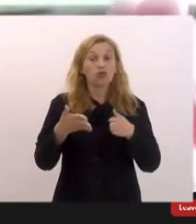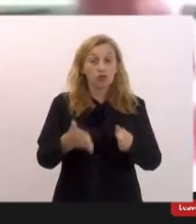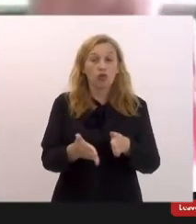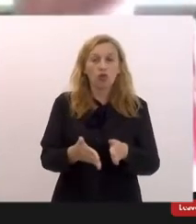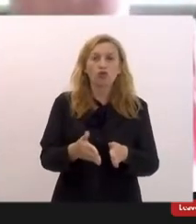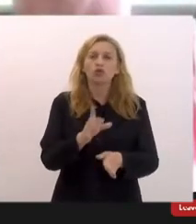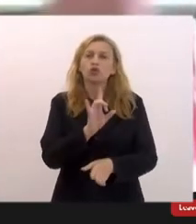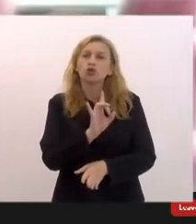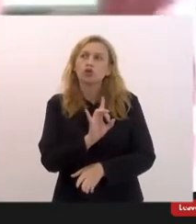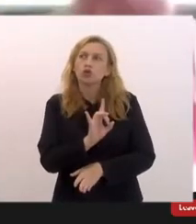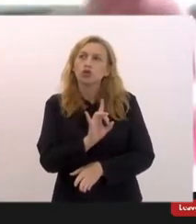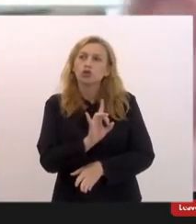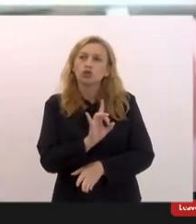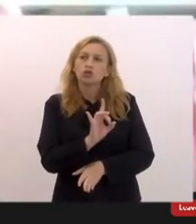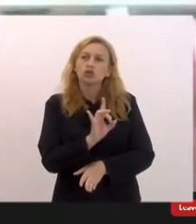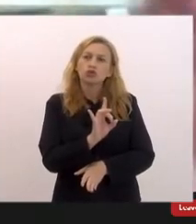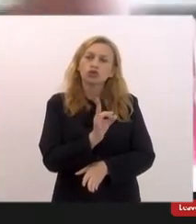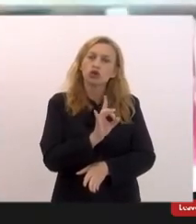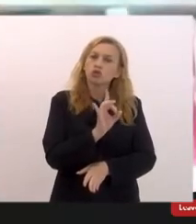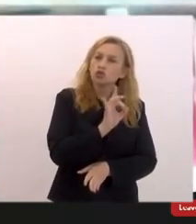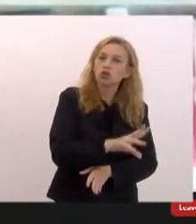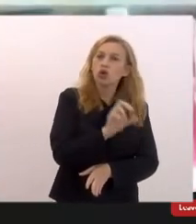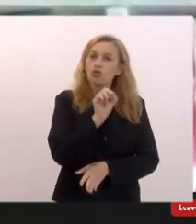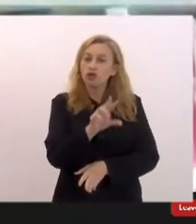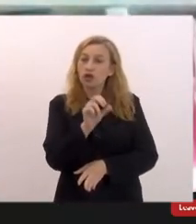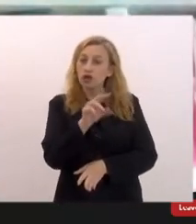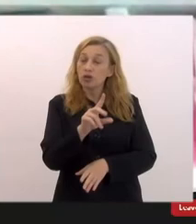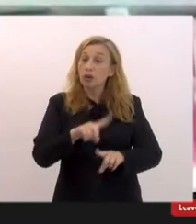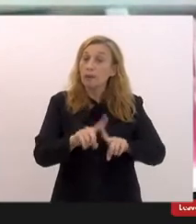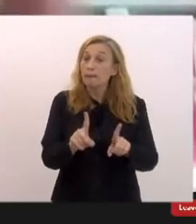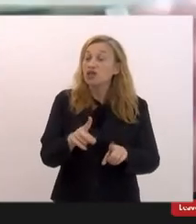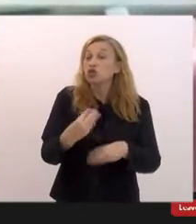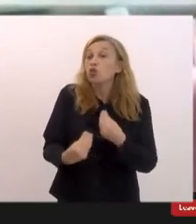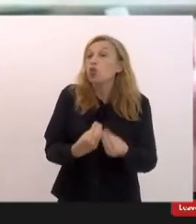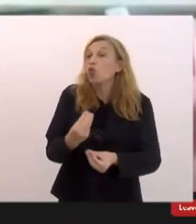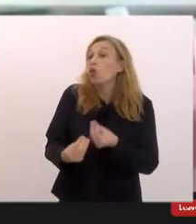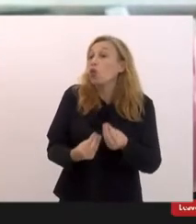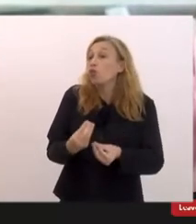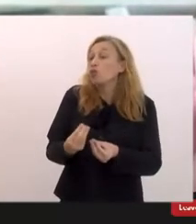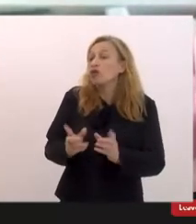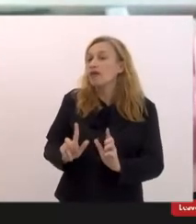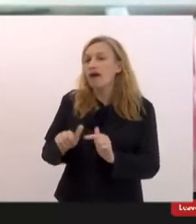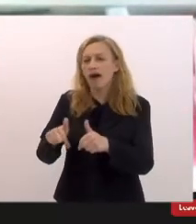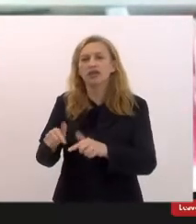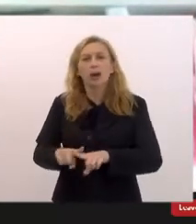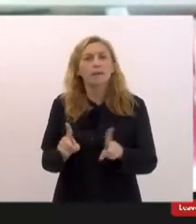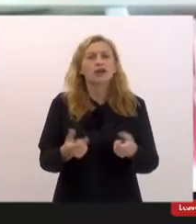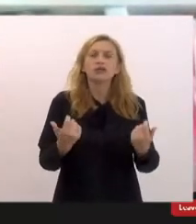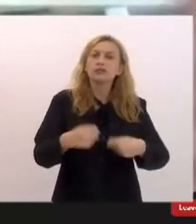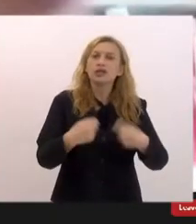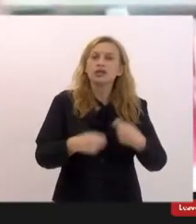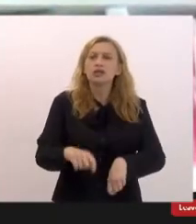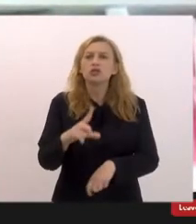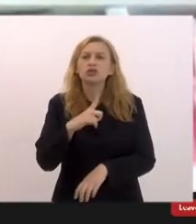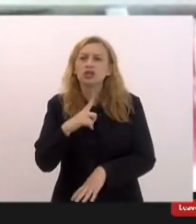só do vírus, como ele se comporta, mas é preciso ter